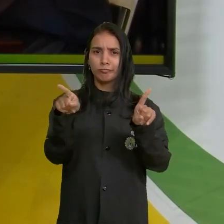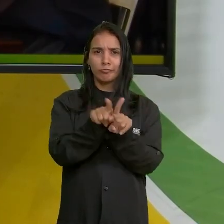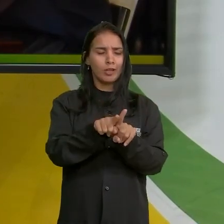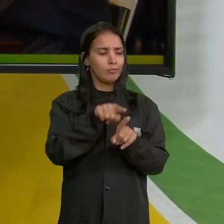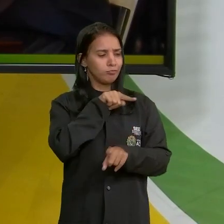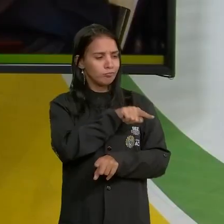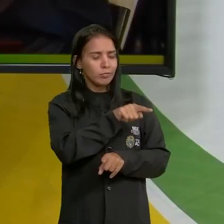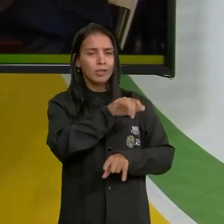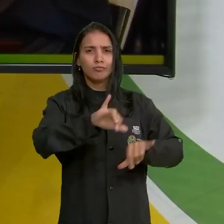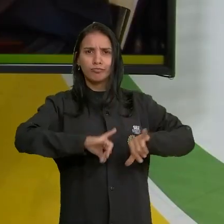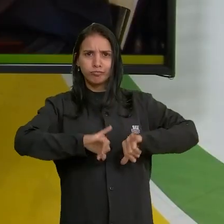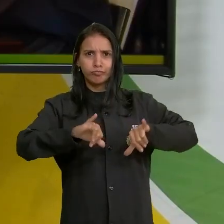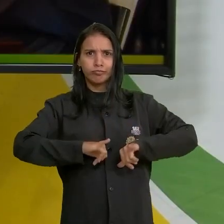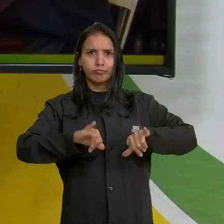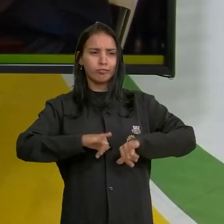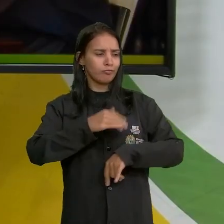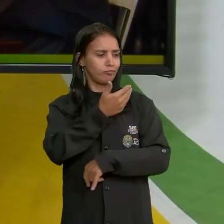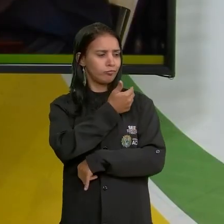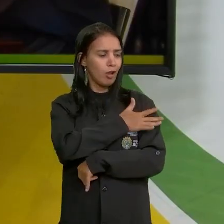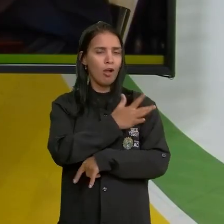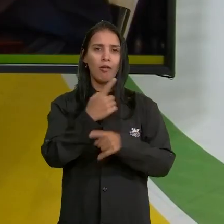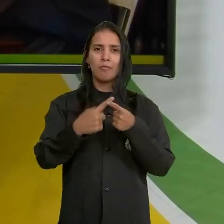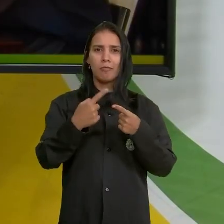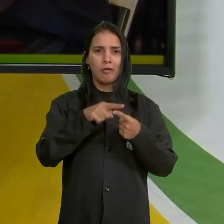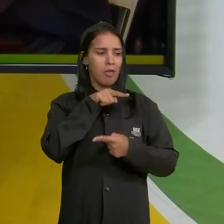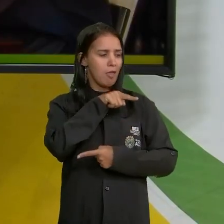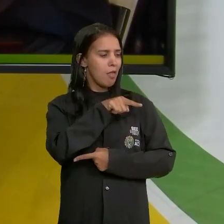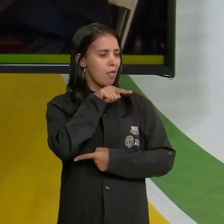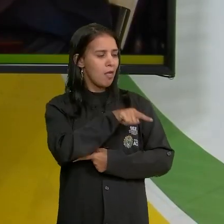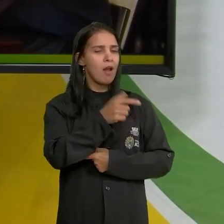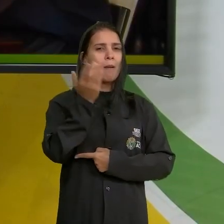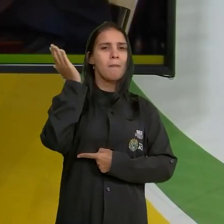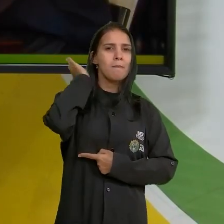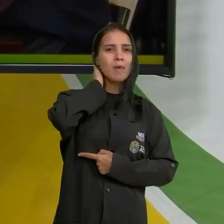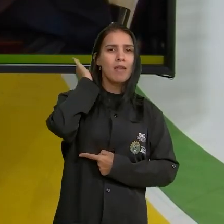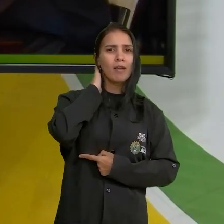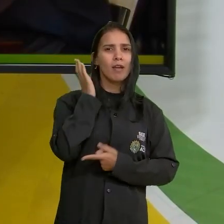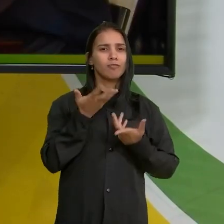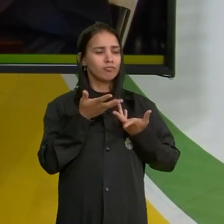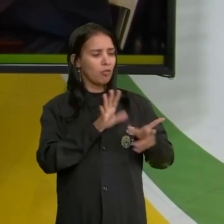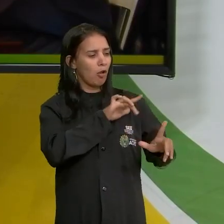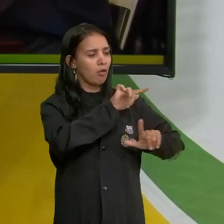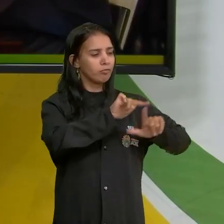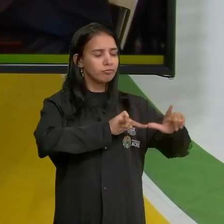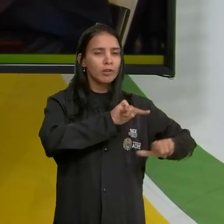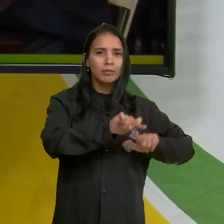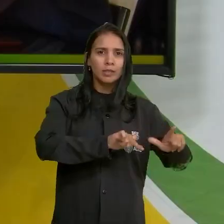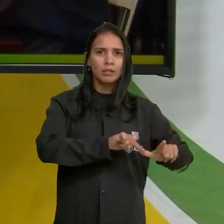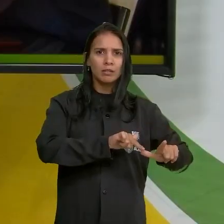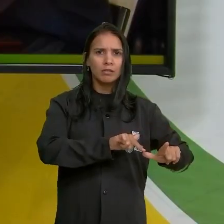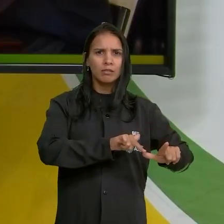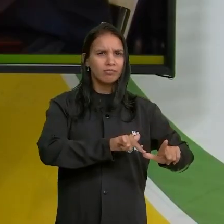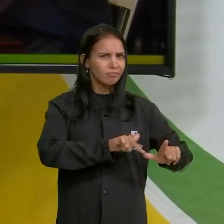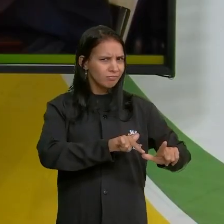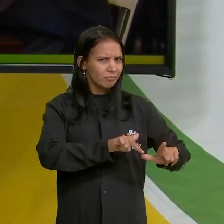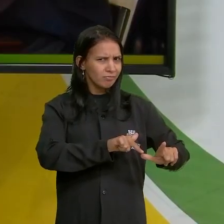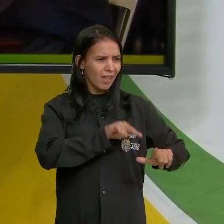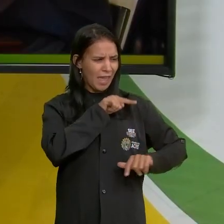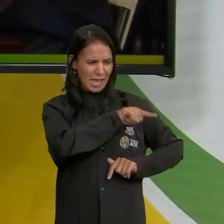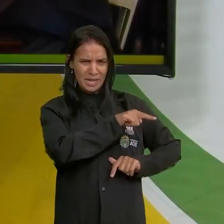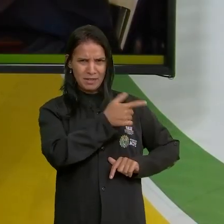no Brasil: o índio é preguiçoso, o índio não gosta de trabalhar. Não é que ele não gosta de